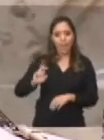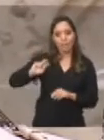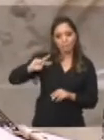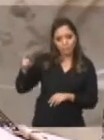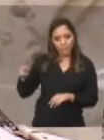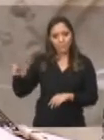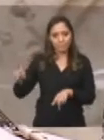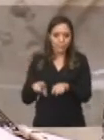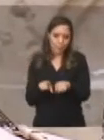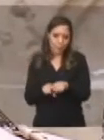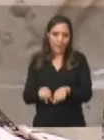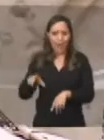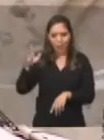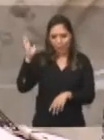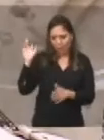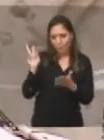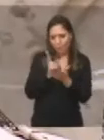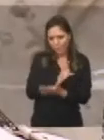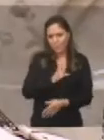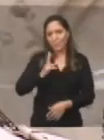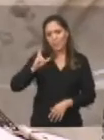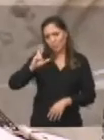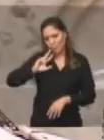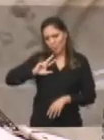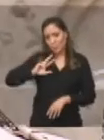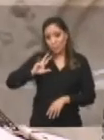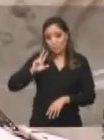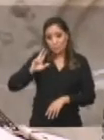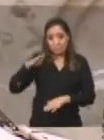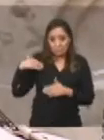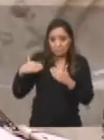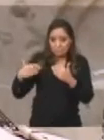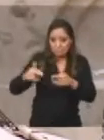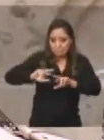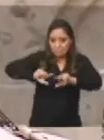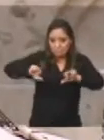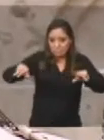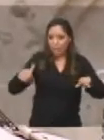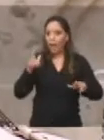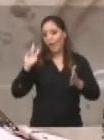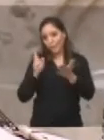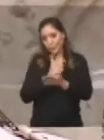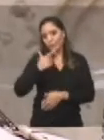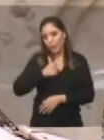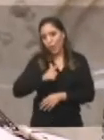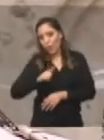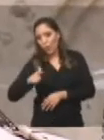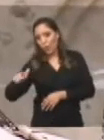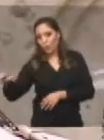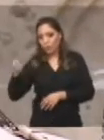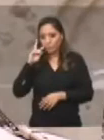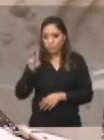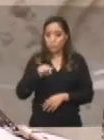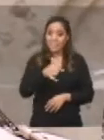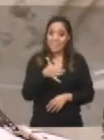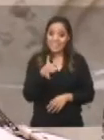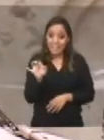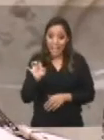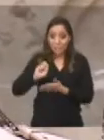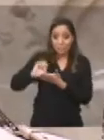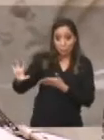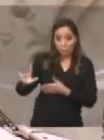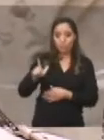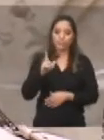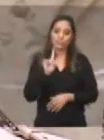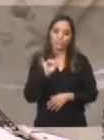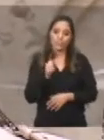ocorreram em diversas outras ocasiões. No relatório, foram apontados, por exemplo, 10 depósitos realizados no dia 25 de 7 de